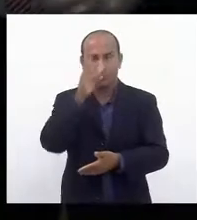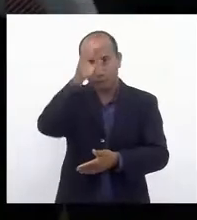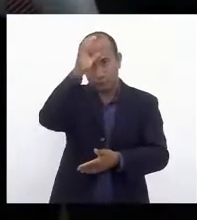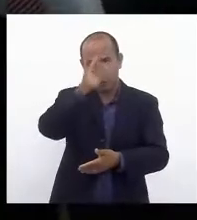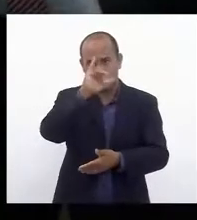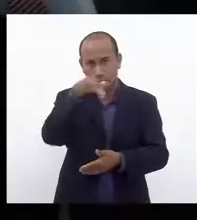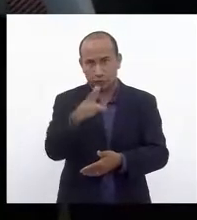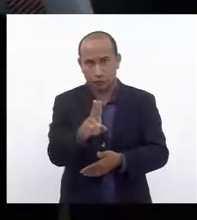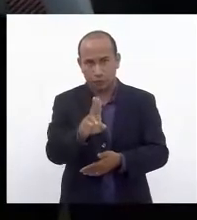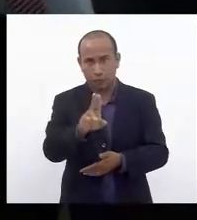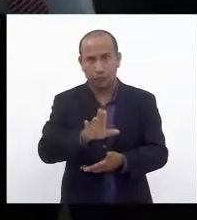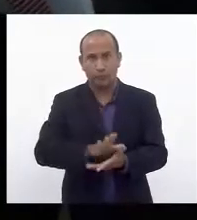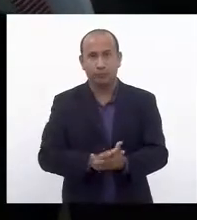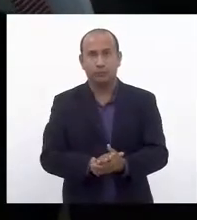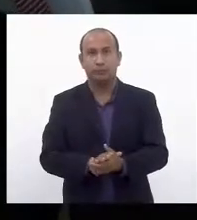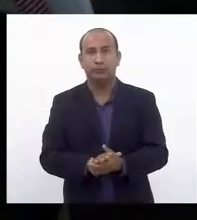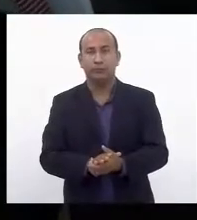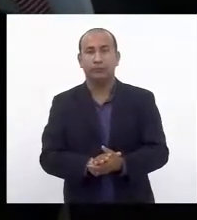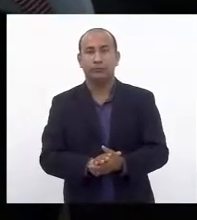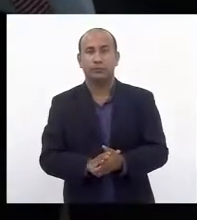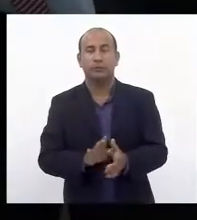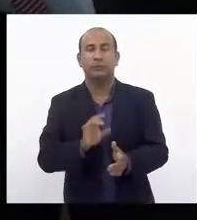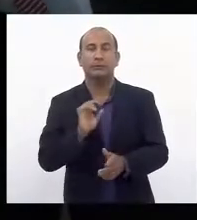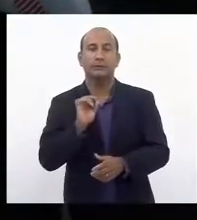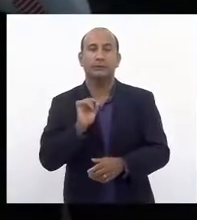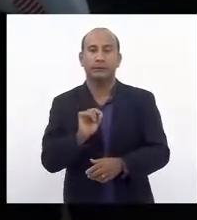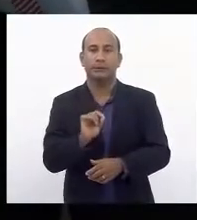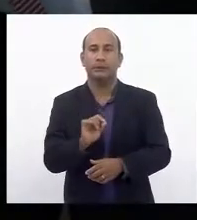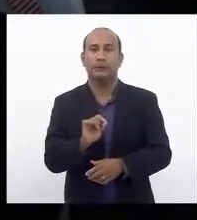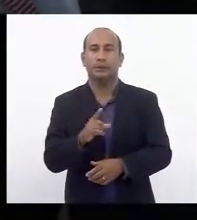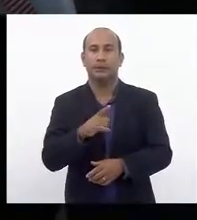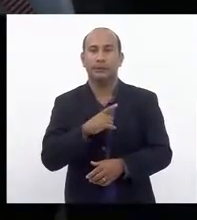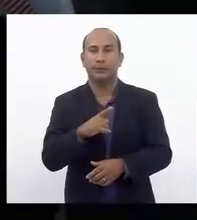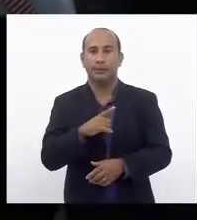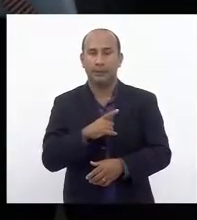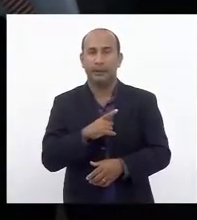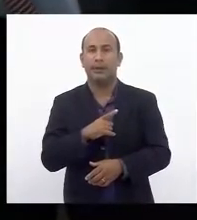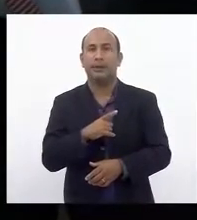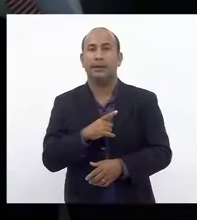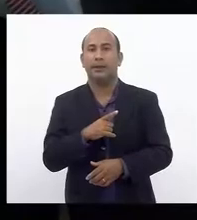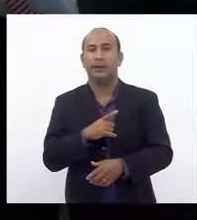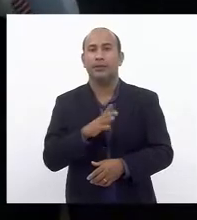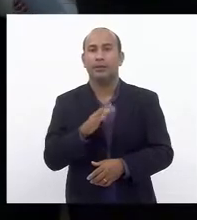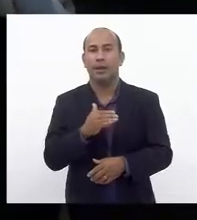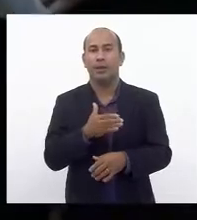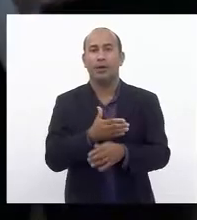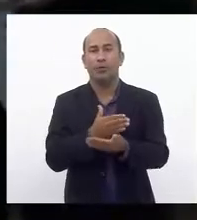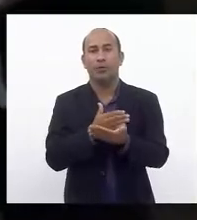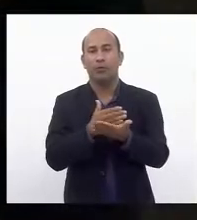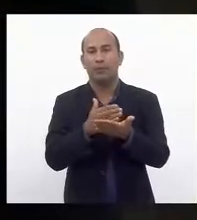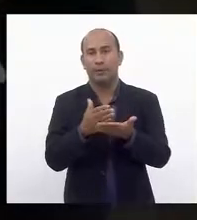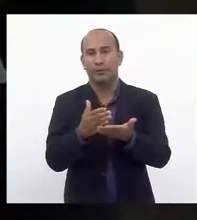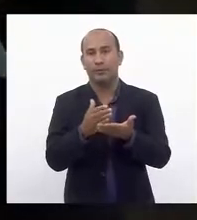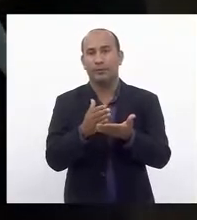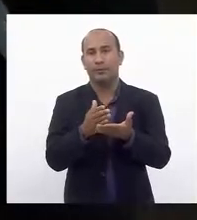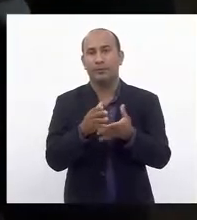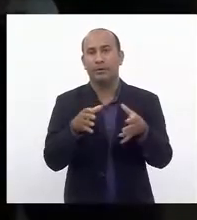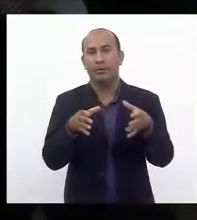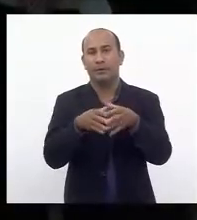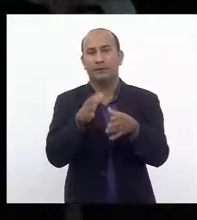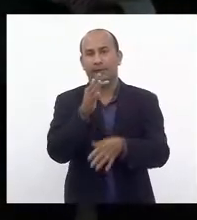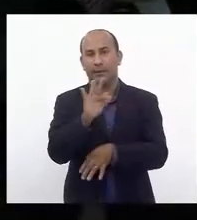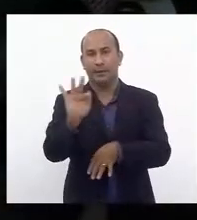Ju. Em assim posto, tendo esse precedente da Câmara Federal, tendo